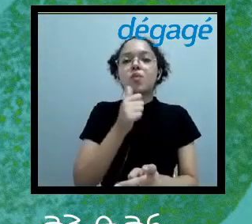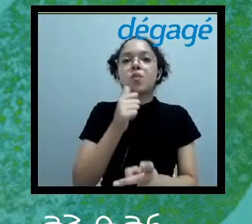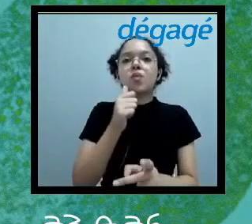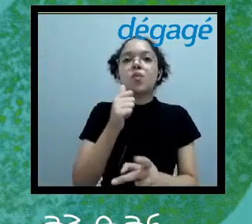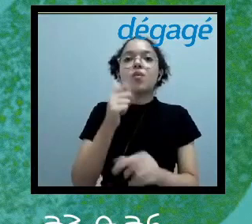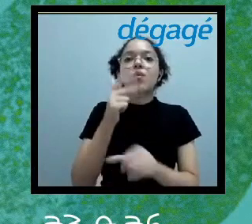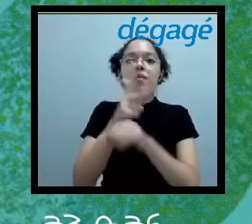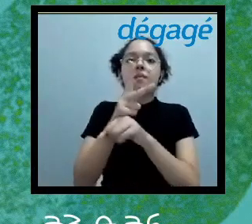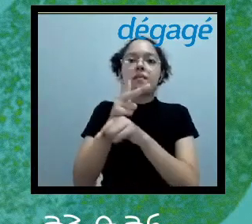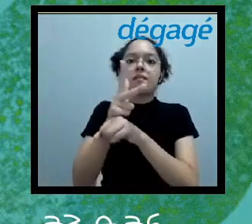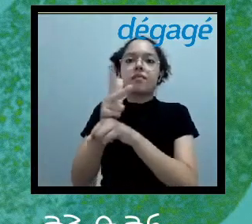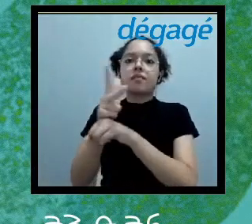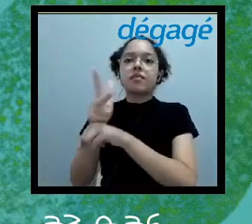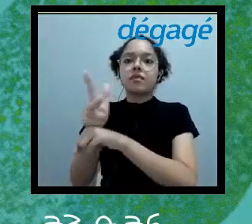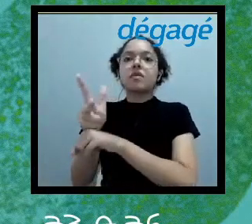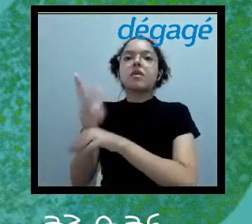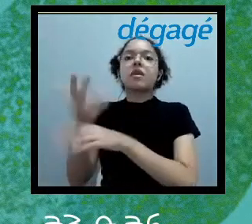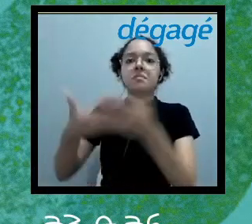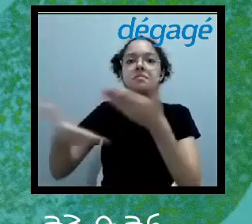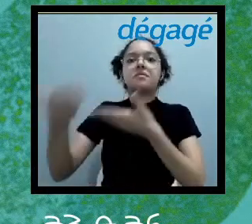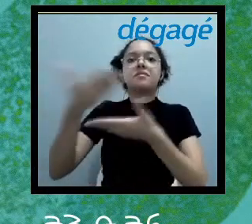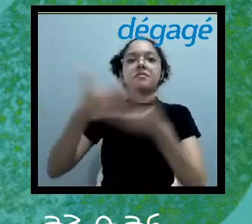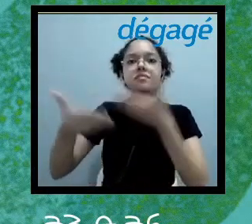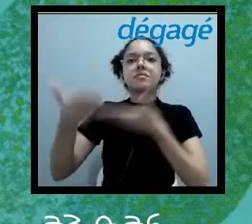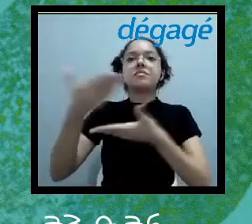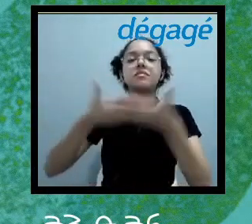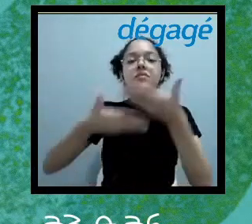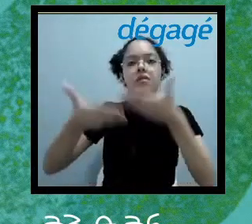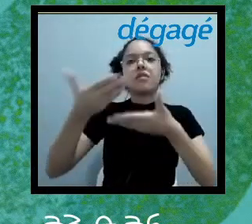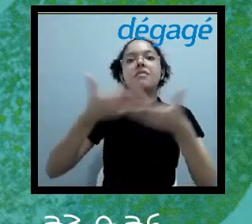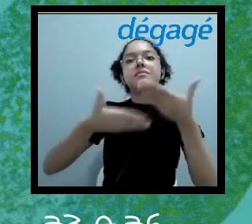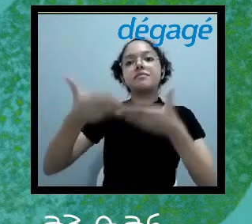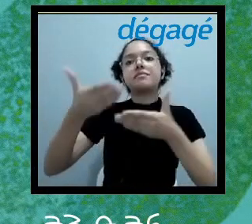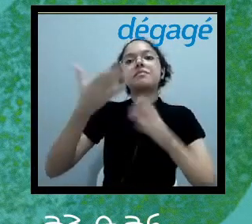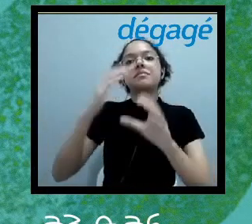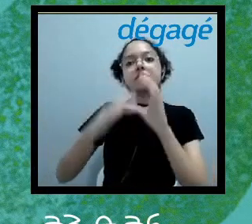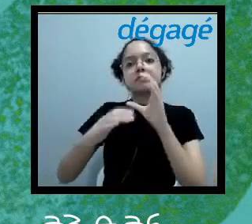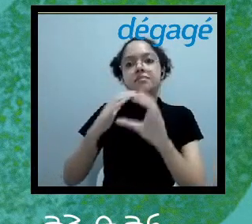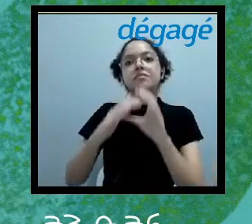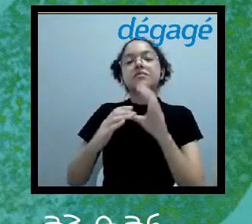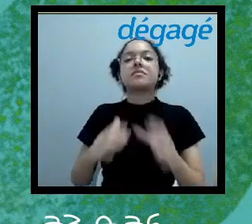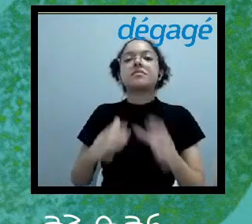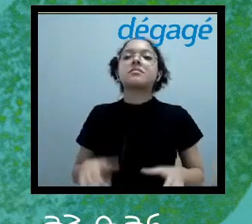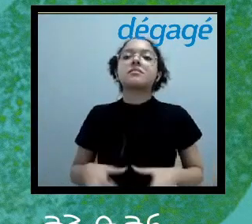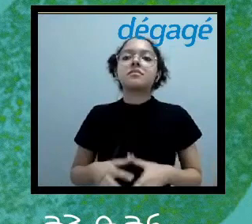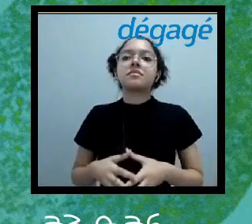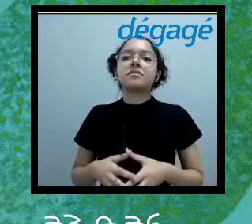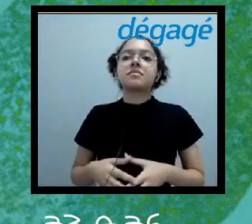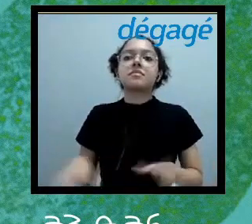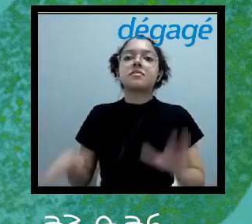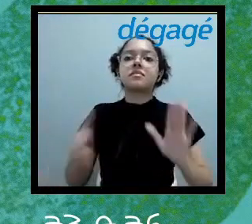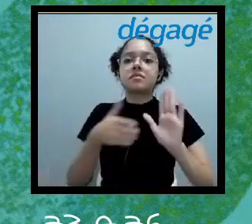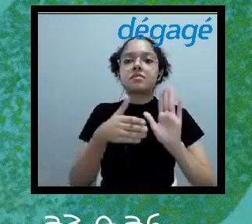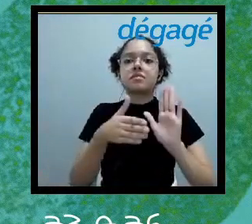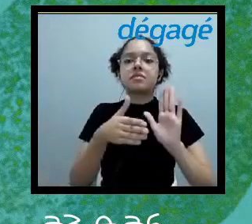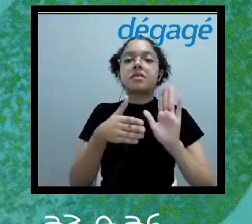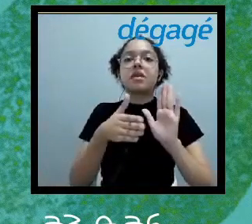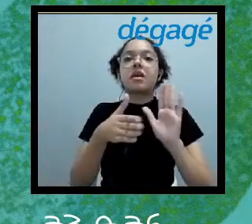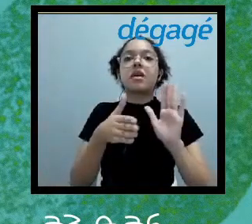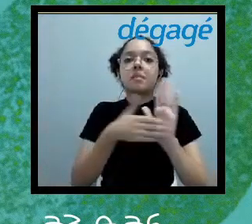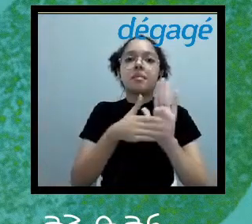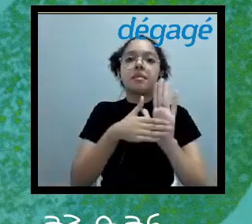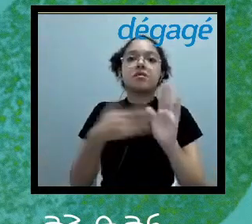galera já vai participando junto, vai... Bem, é uma proposta, né? Uhum. Fazer com... Ah, eu tenho uma observação também de uma